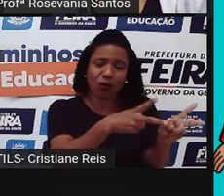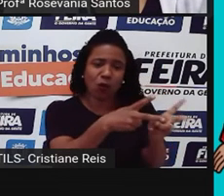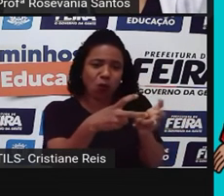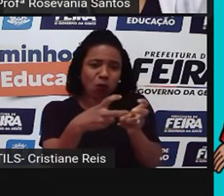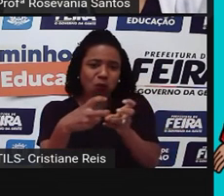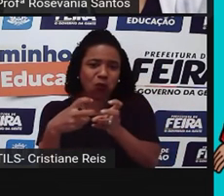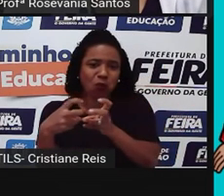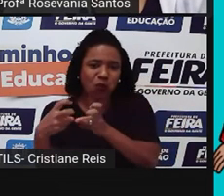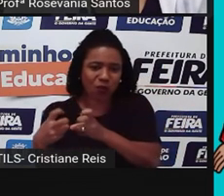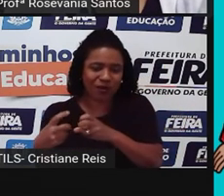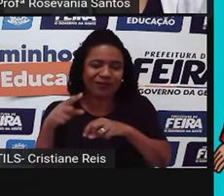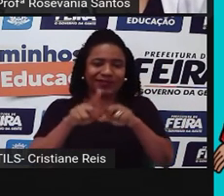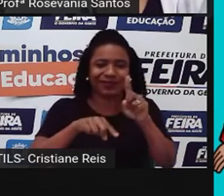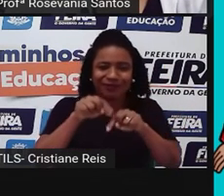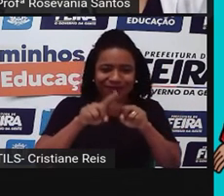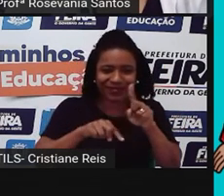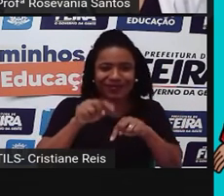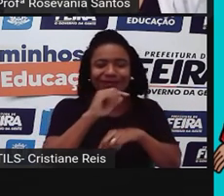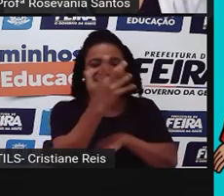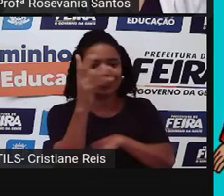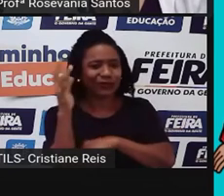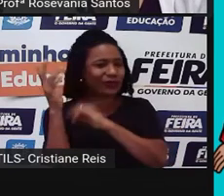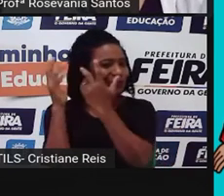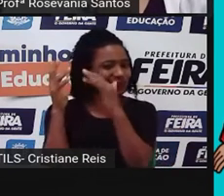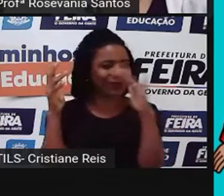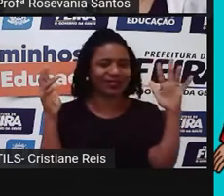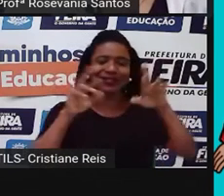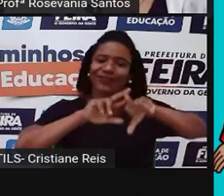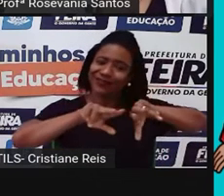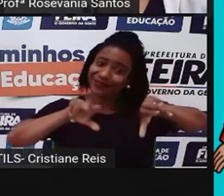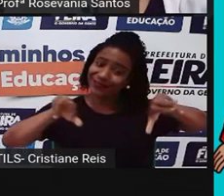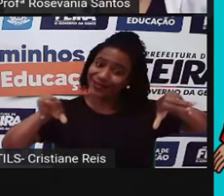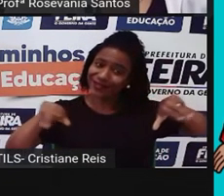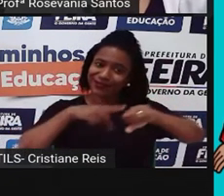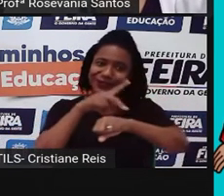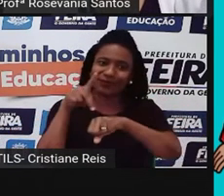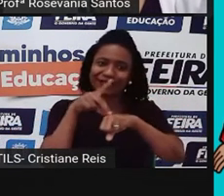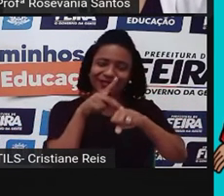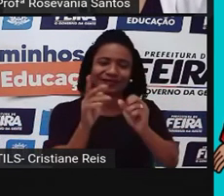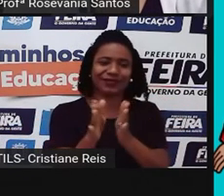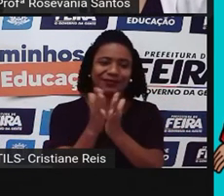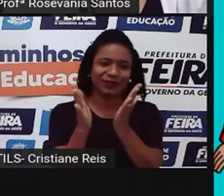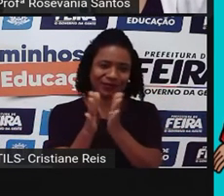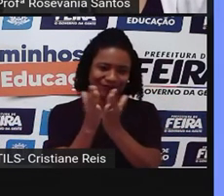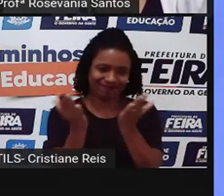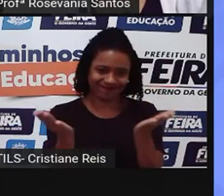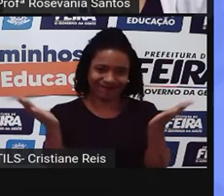da riqueza, das matérias-primas, da natureza, de onde? Dos países mais pobres, né?